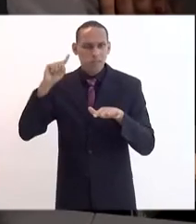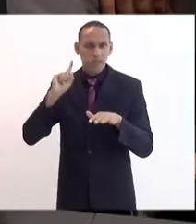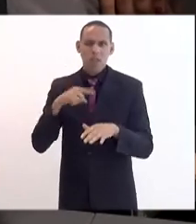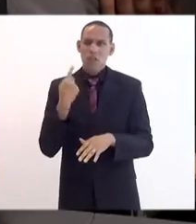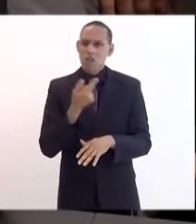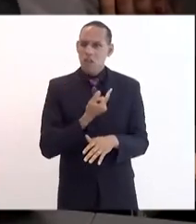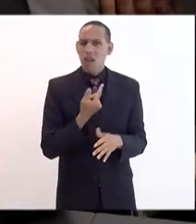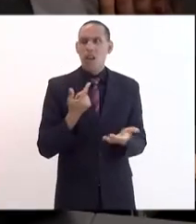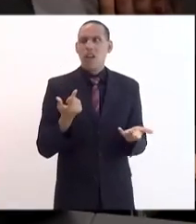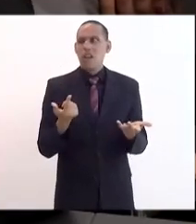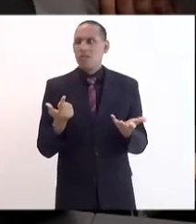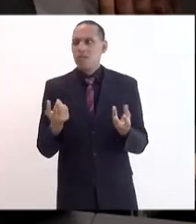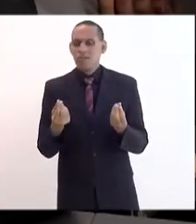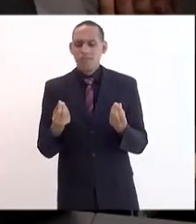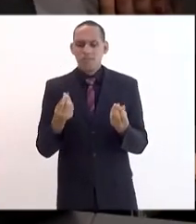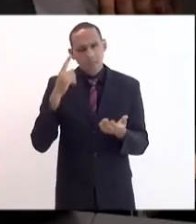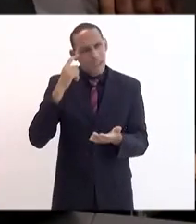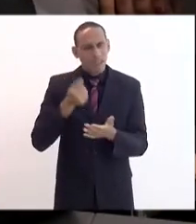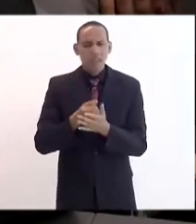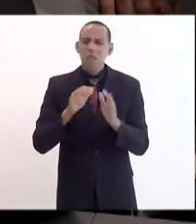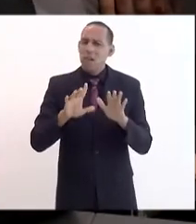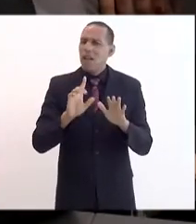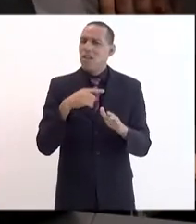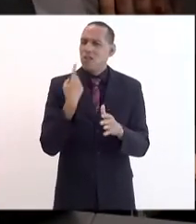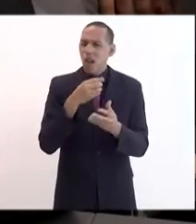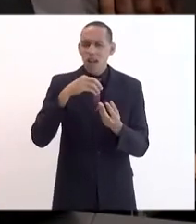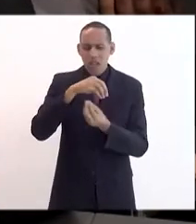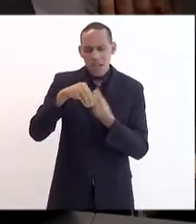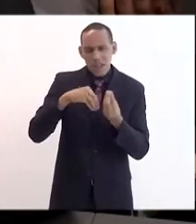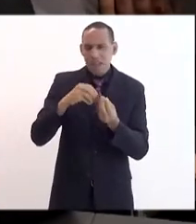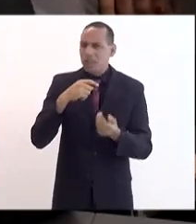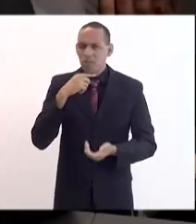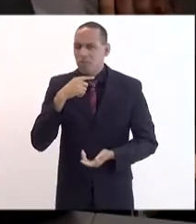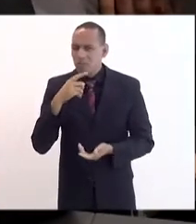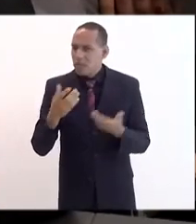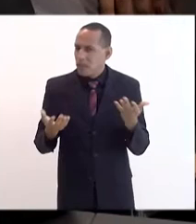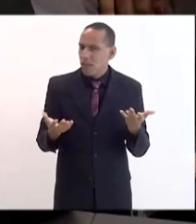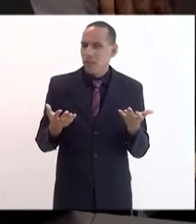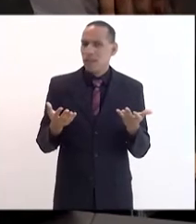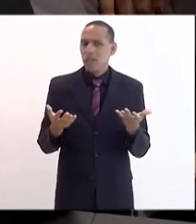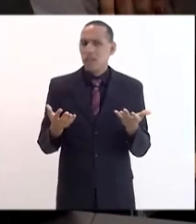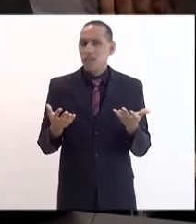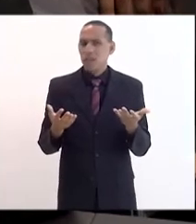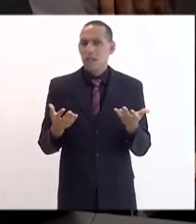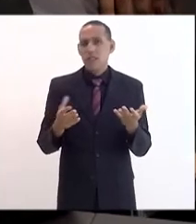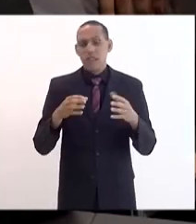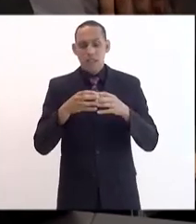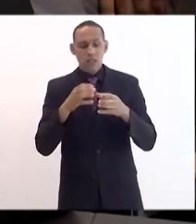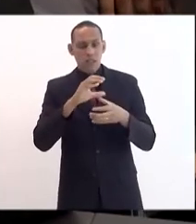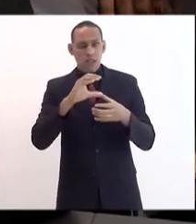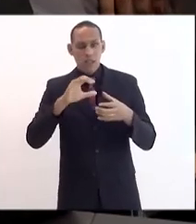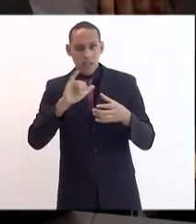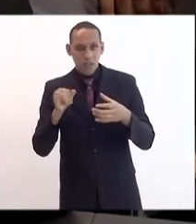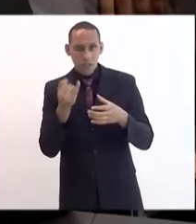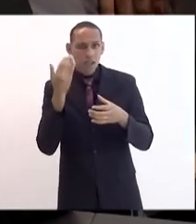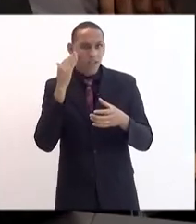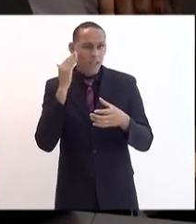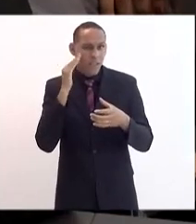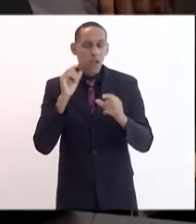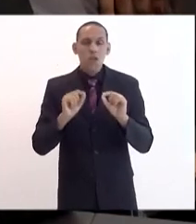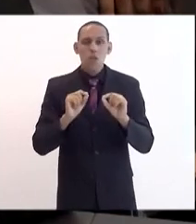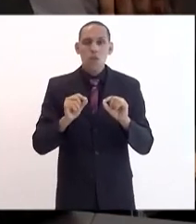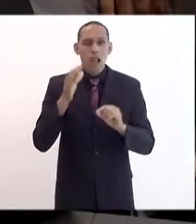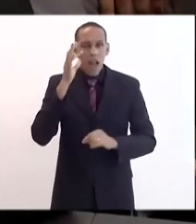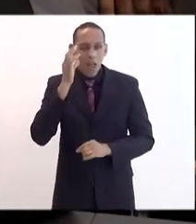furtar de fazer a questão de ordem. Será mesmo que a gente não pode abrir nenhuma margem de manobra para, quando a CCJ entender, fazer uma reunião que não